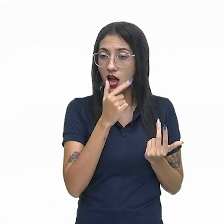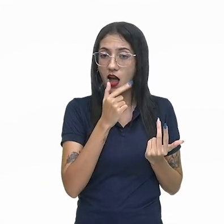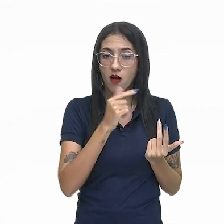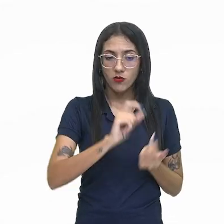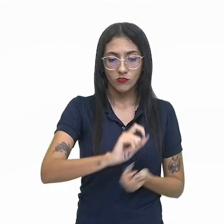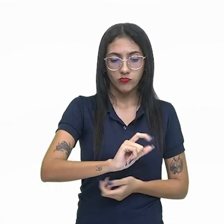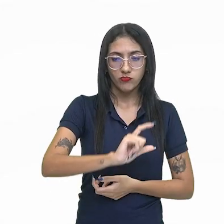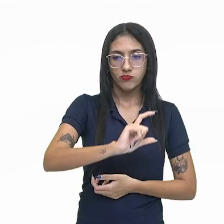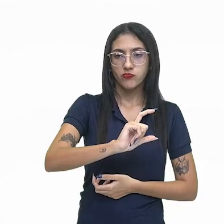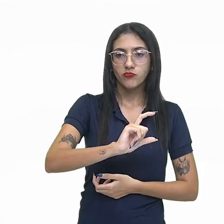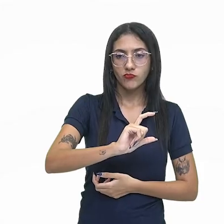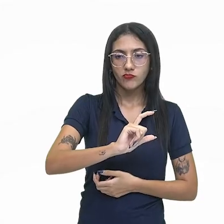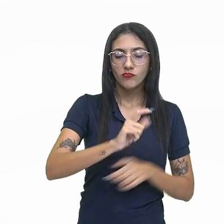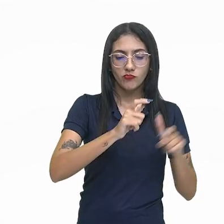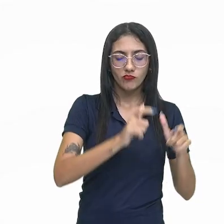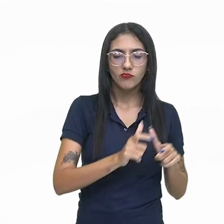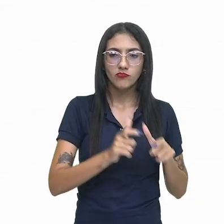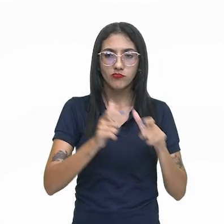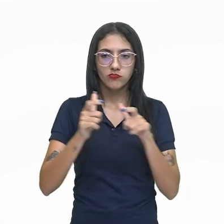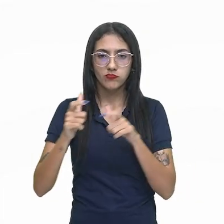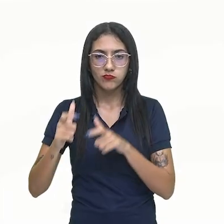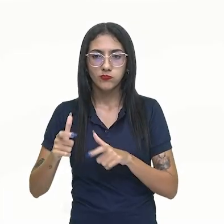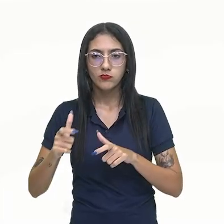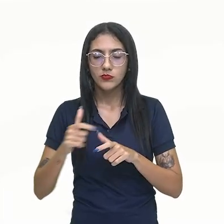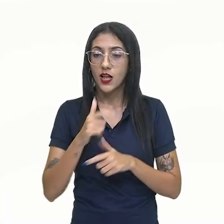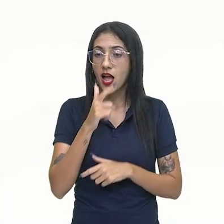vendo aqui no nosso esquema,